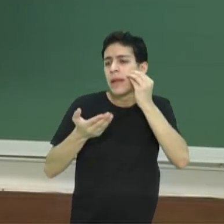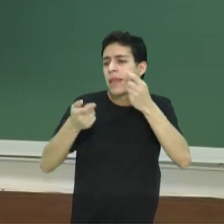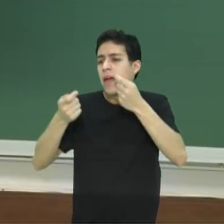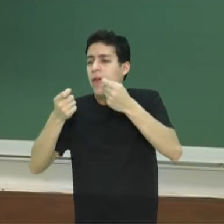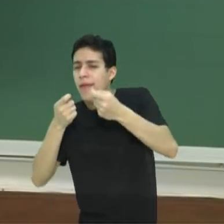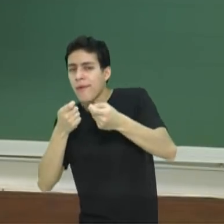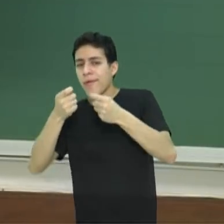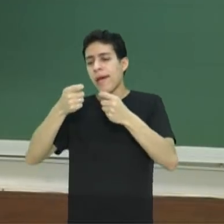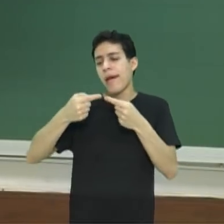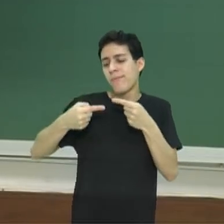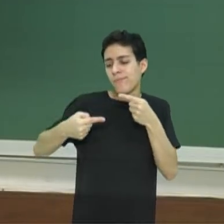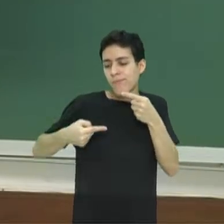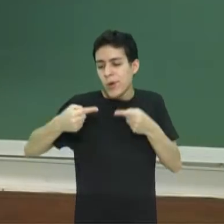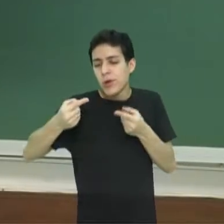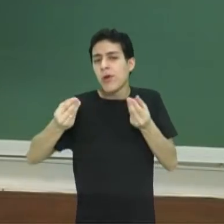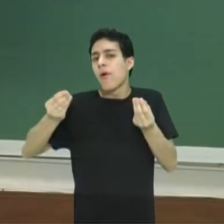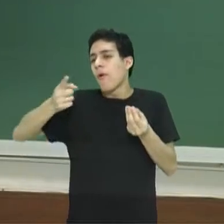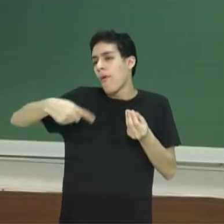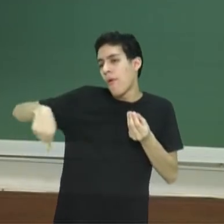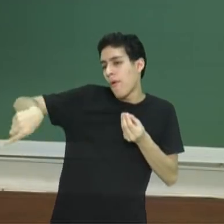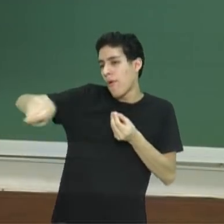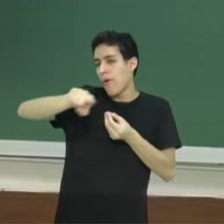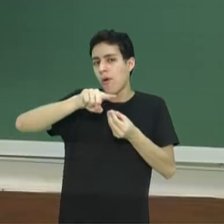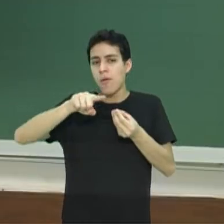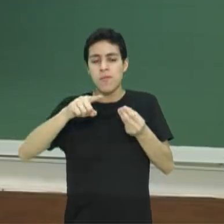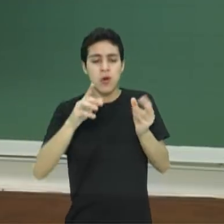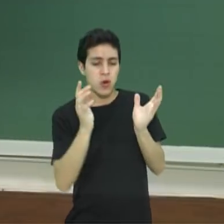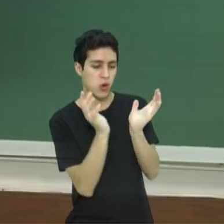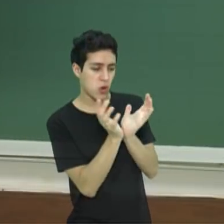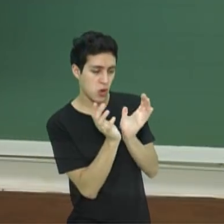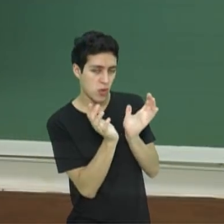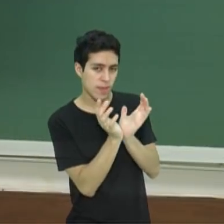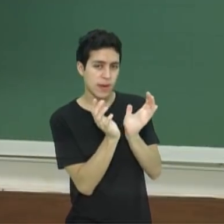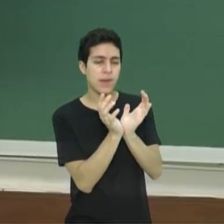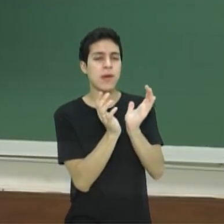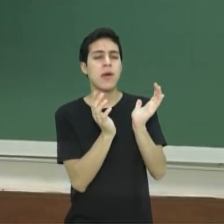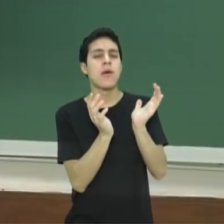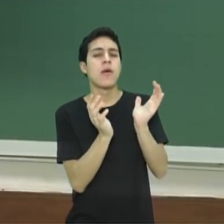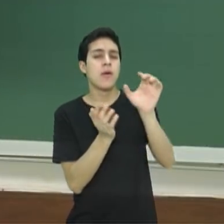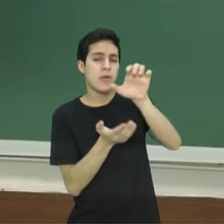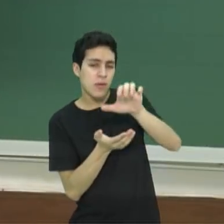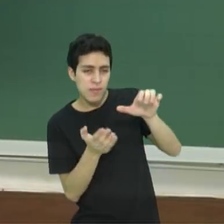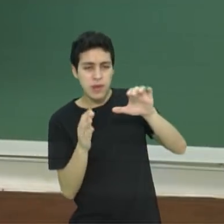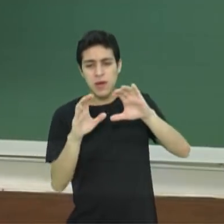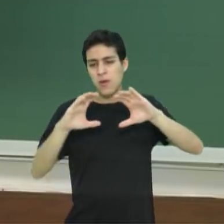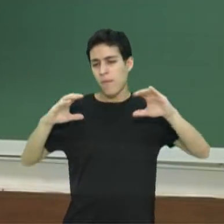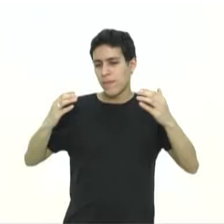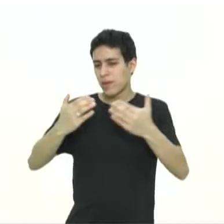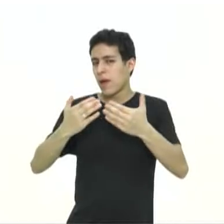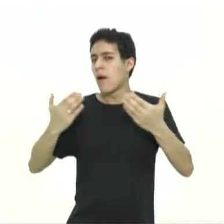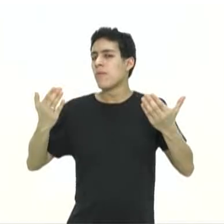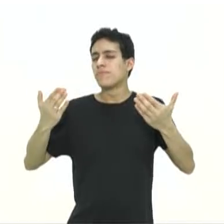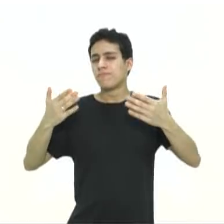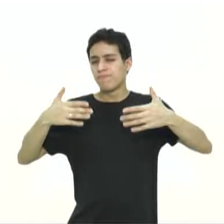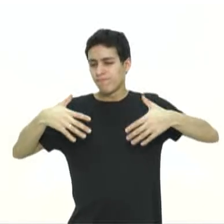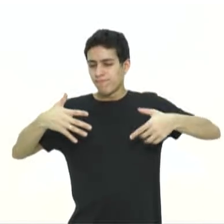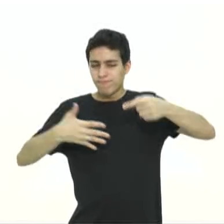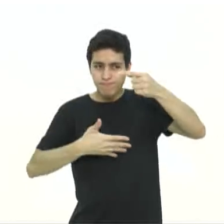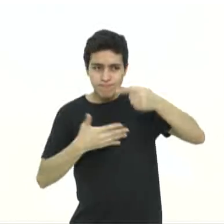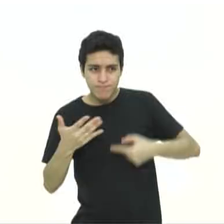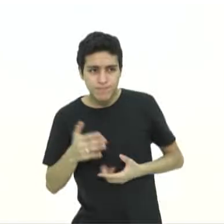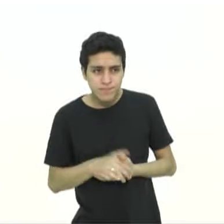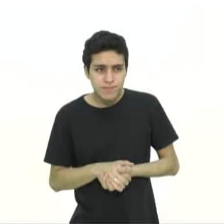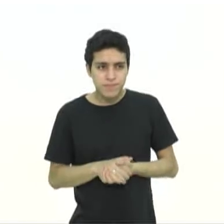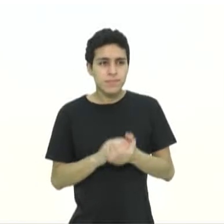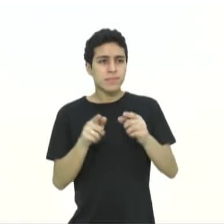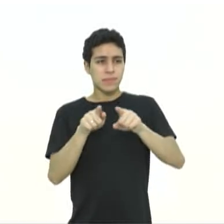economia do bloco, né, o Parlamento Europeu, o Conselho dos Ministros e a Comissão Europeia, e a criação do espaço Schengen.